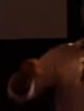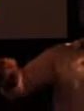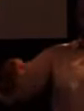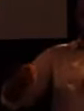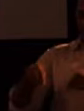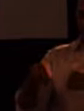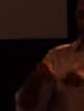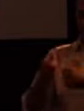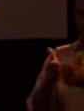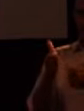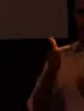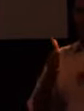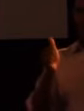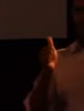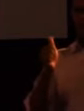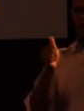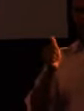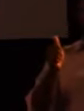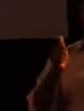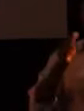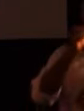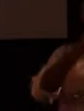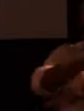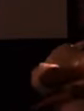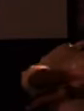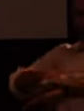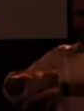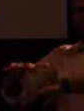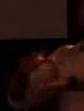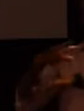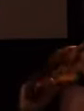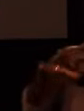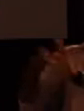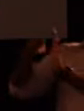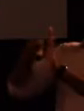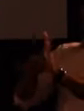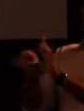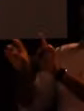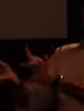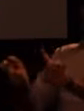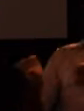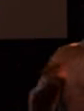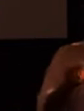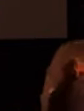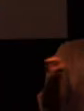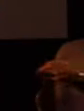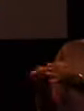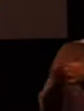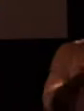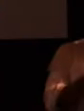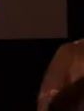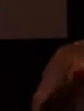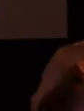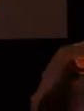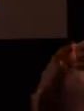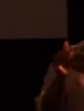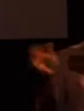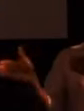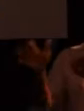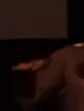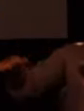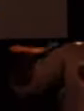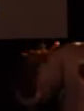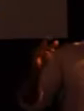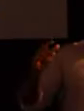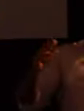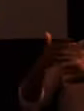marítima, que já é uma outra regra, uma regra mais restritiva do que no resto da cidade.